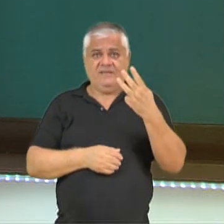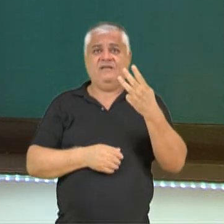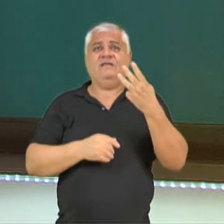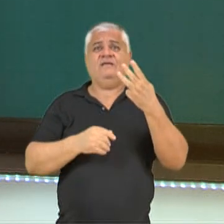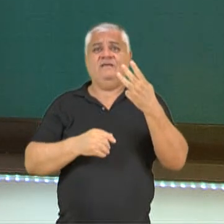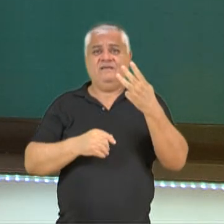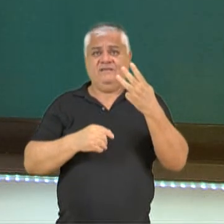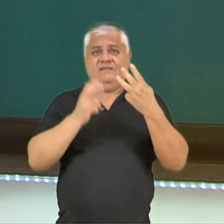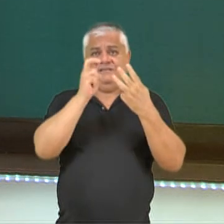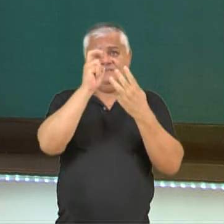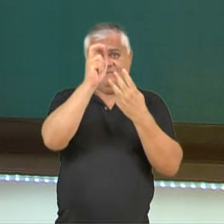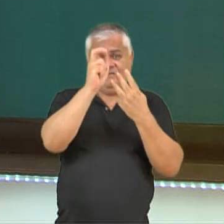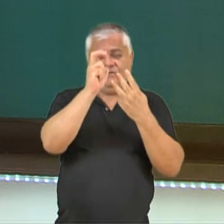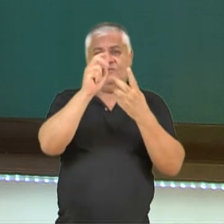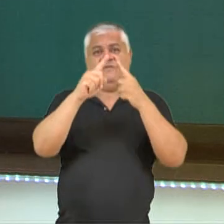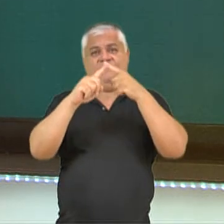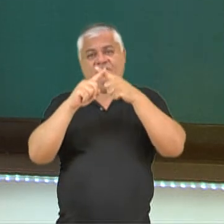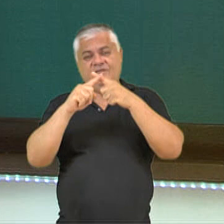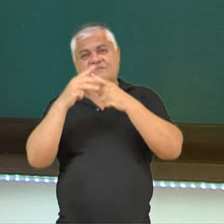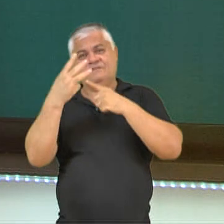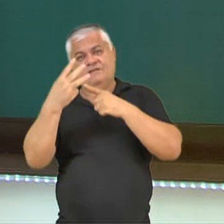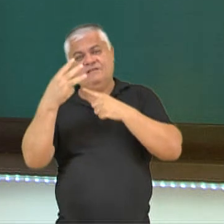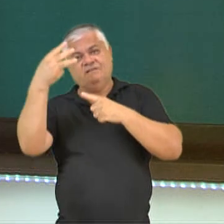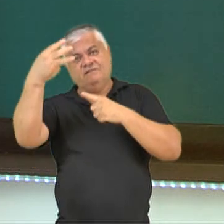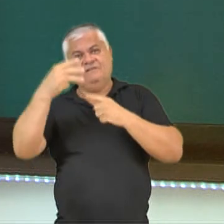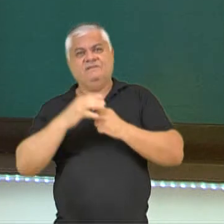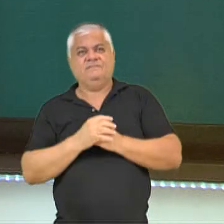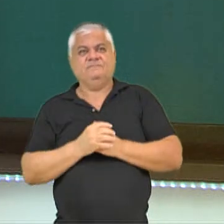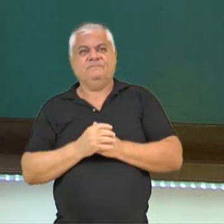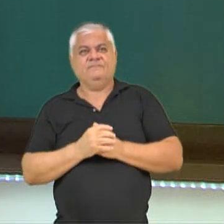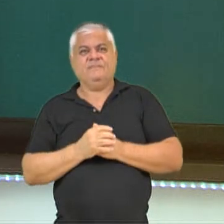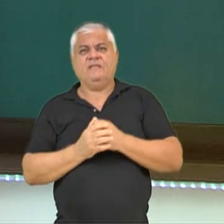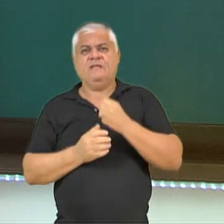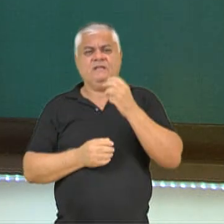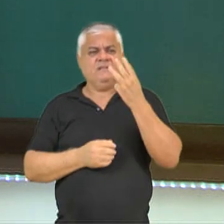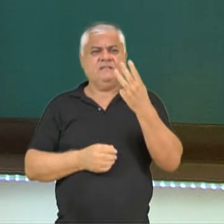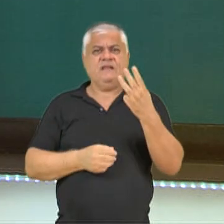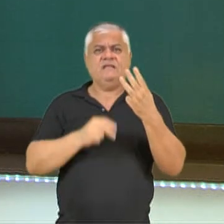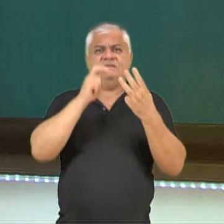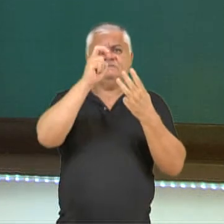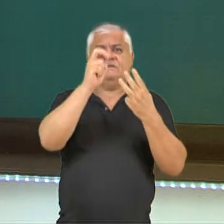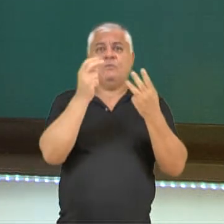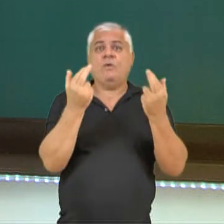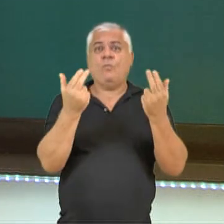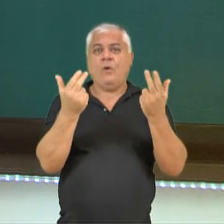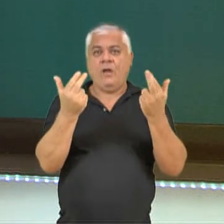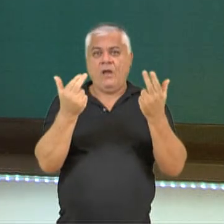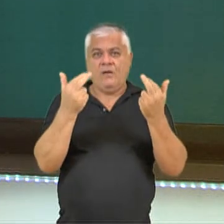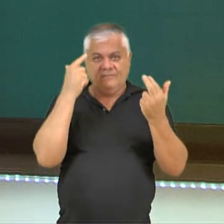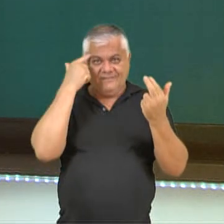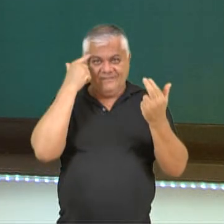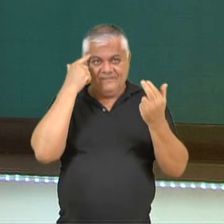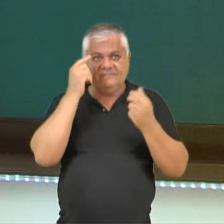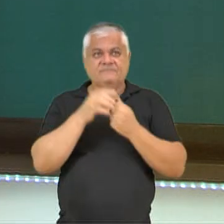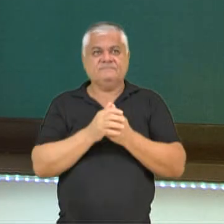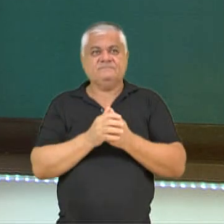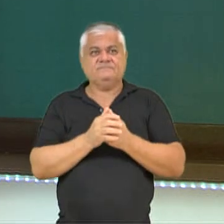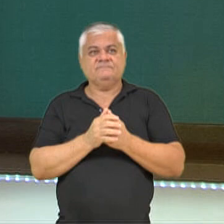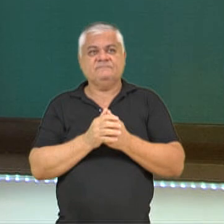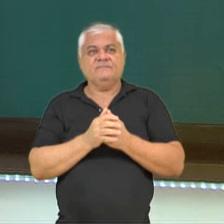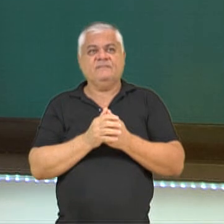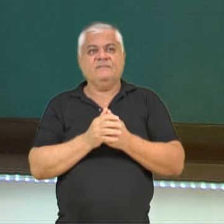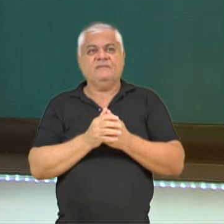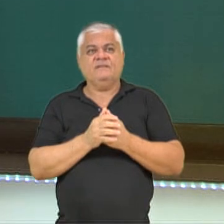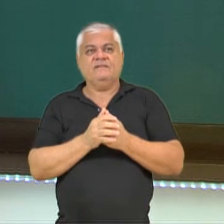elevado a 5 vezes 3 ao cubo. Por que eu separei em 5? Porque é igual o índice da raiz. E a gente pode cortar,